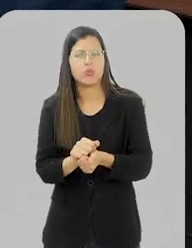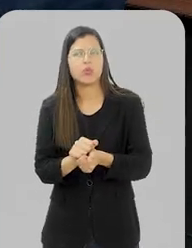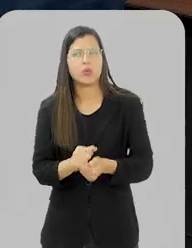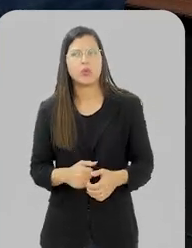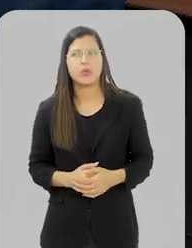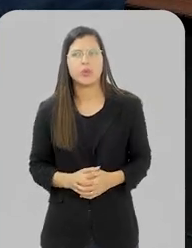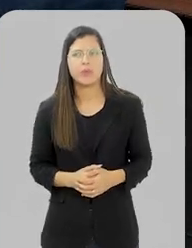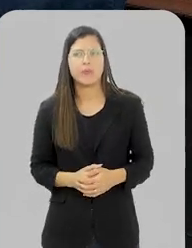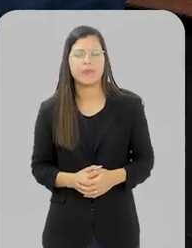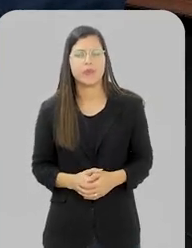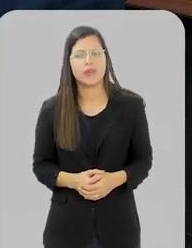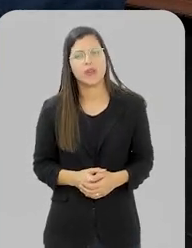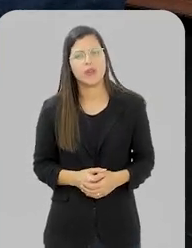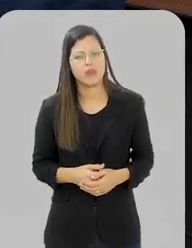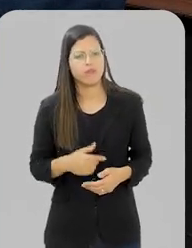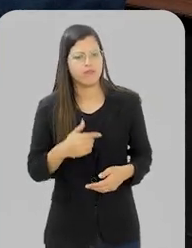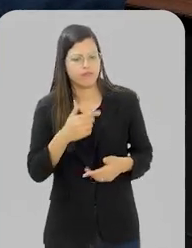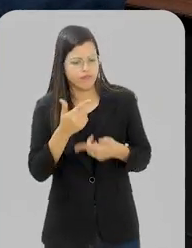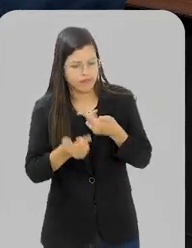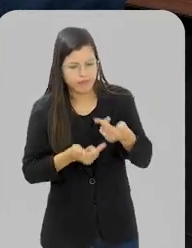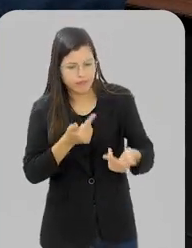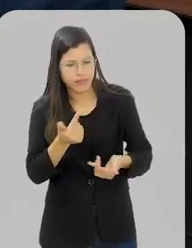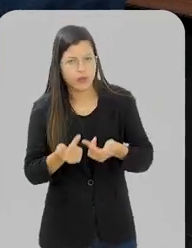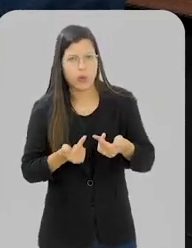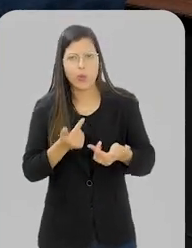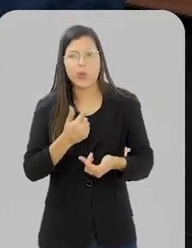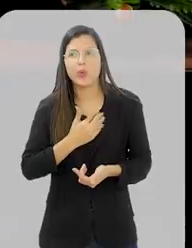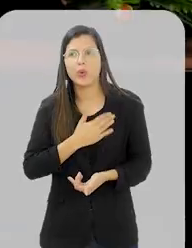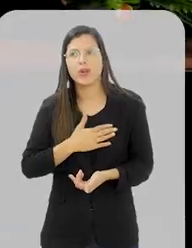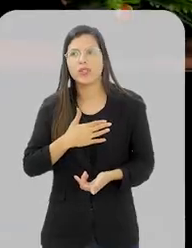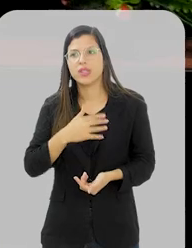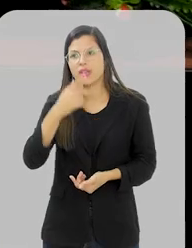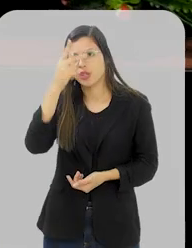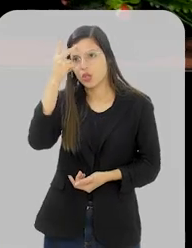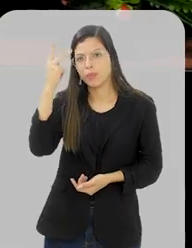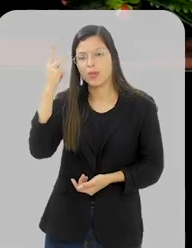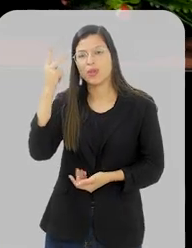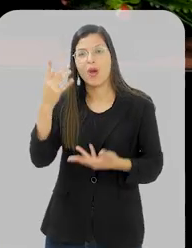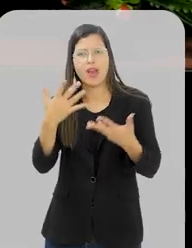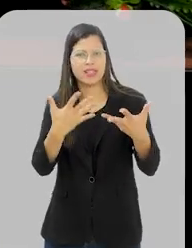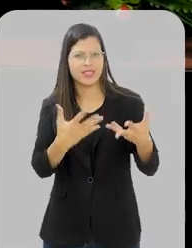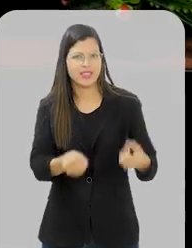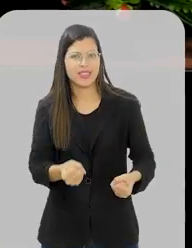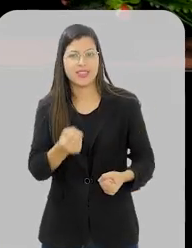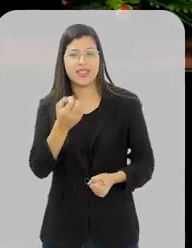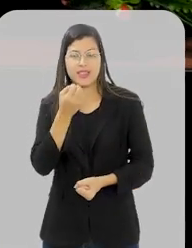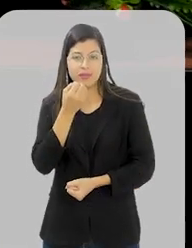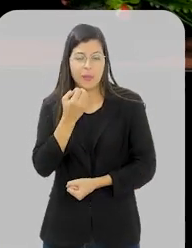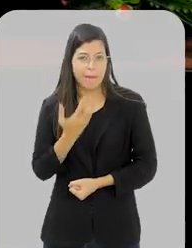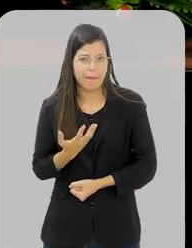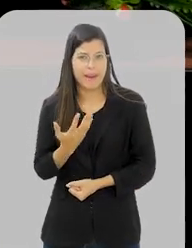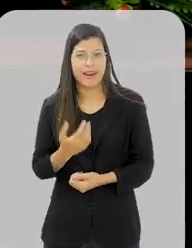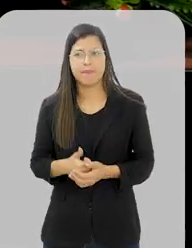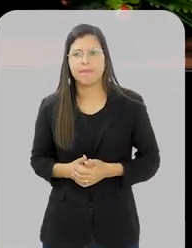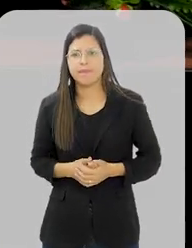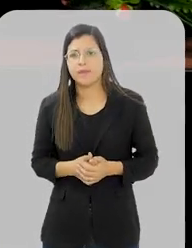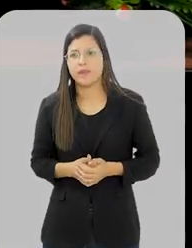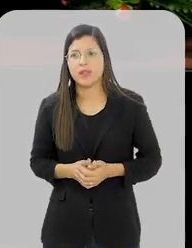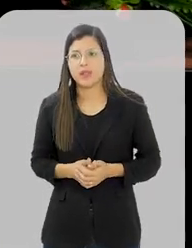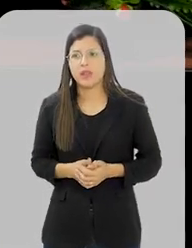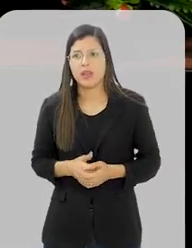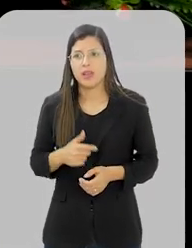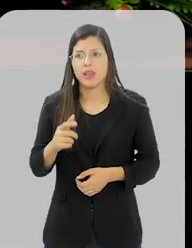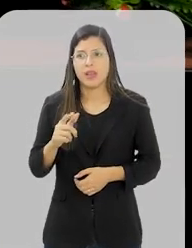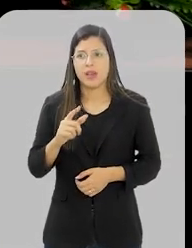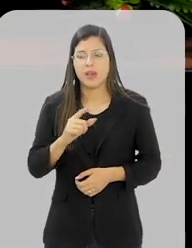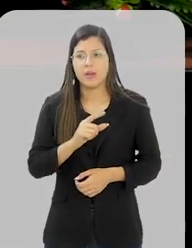fui me me me me envolvendo as pessoas eh me aceitavam bem e a partir da